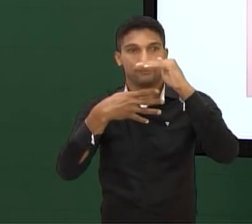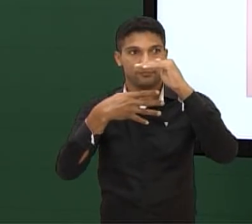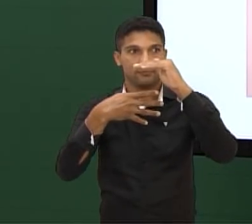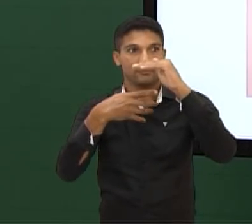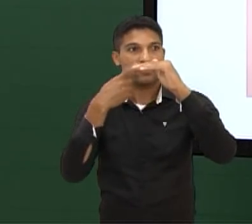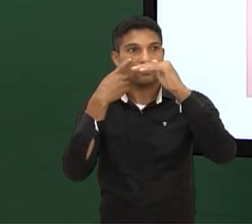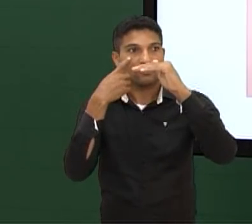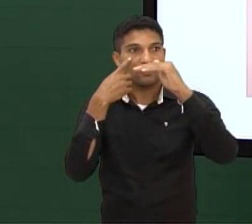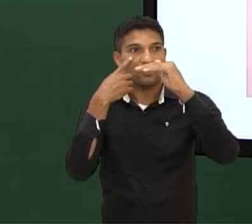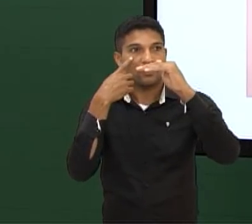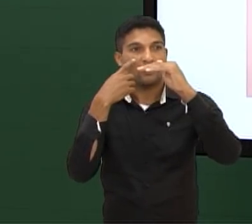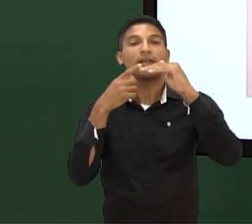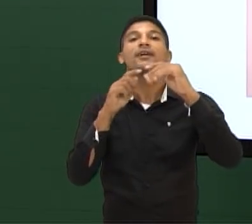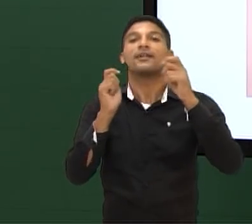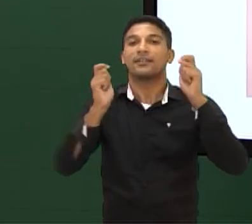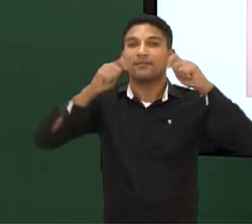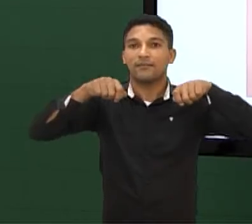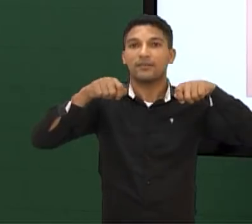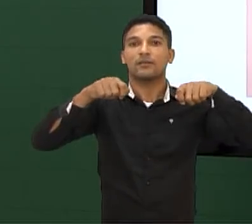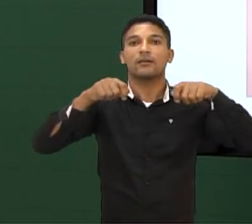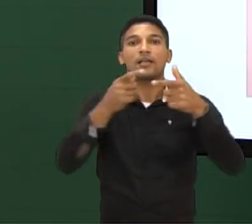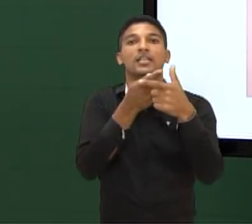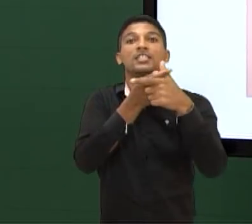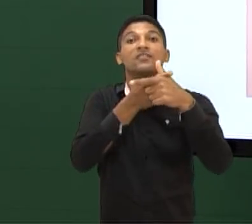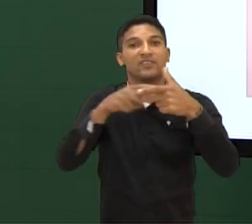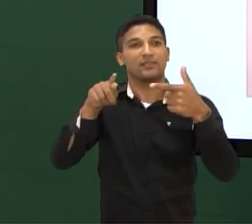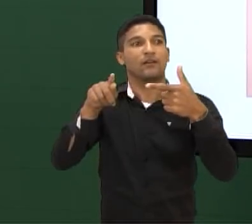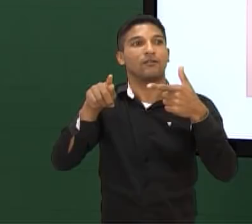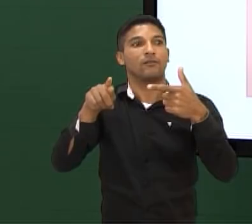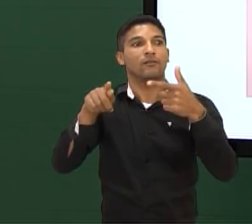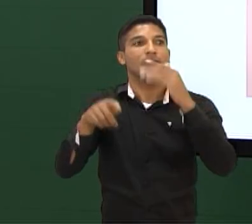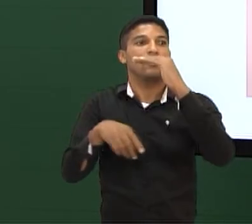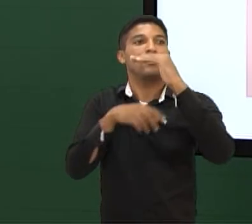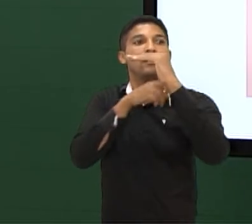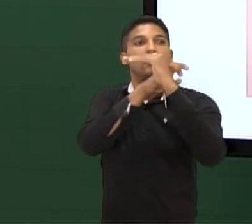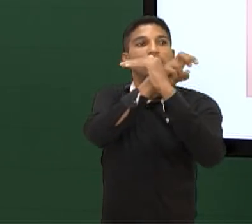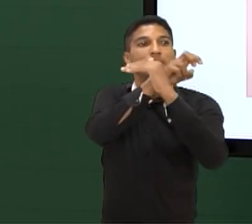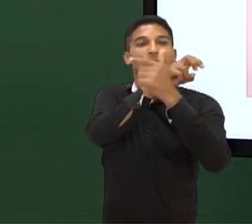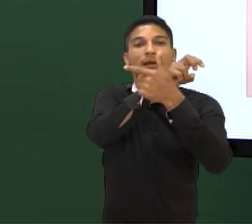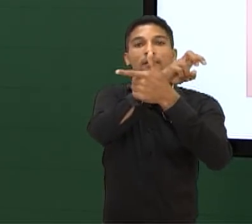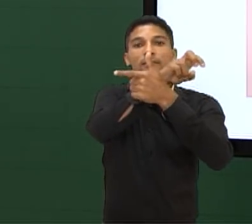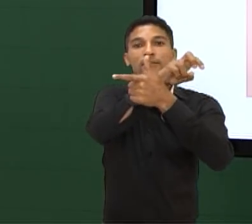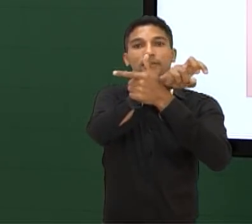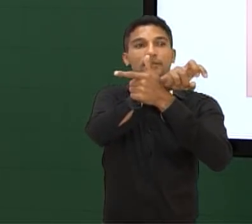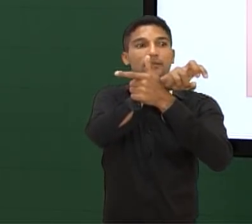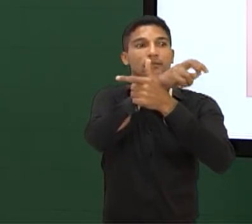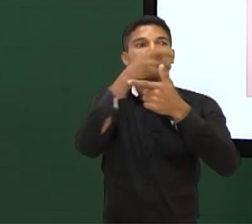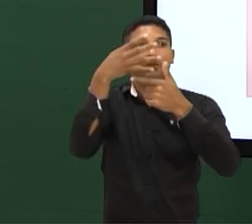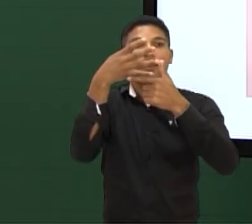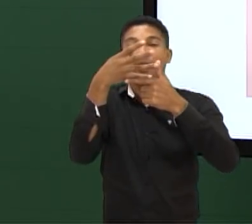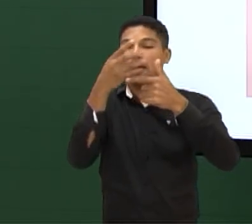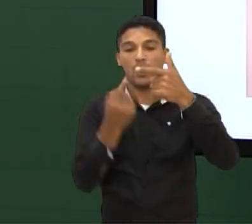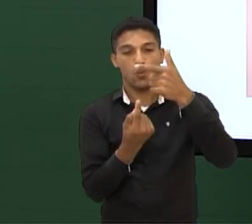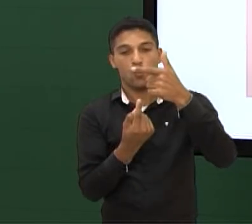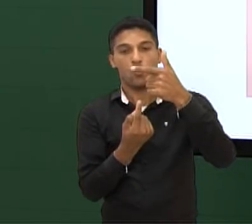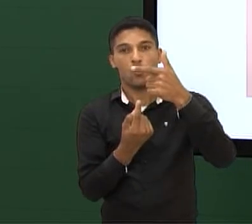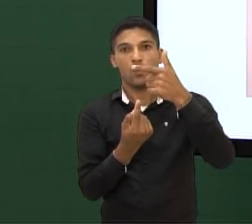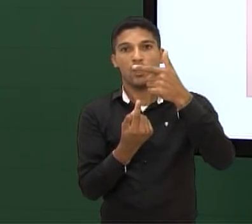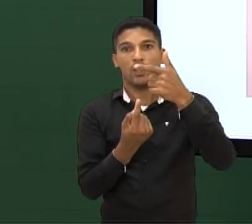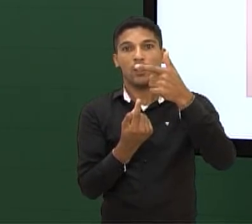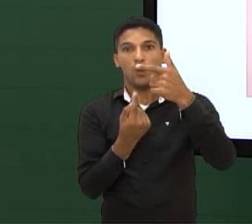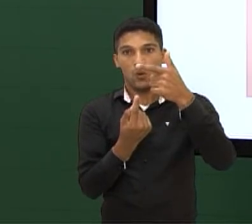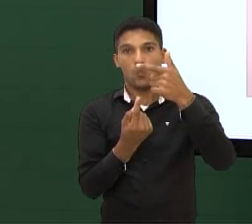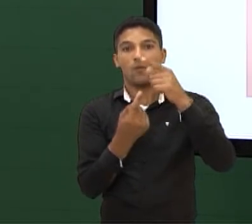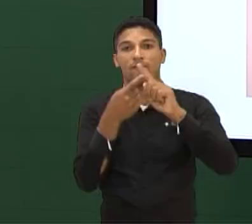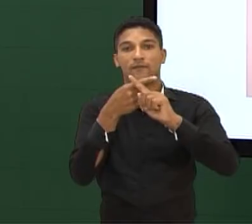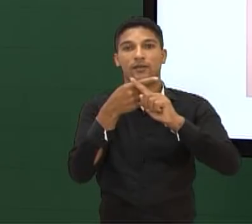posso fazer o quê? A divisão que a professora explicou. 5 na tabuada do 4, 1, não é? 4 vezes